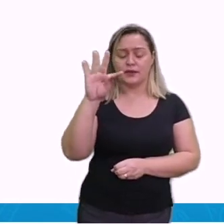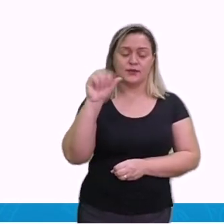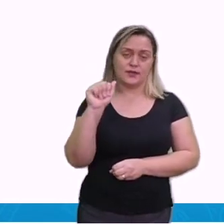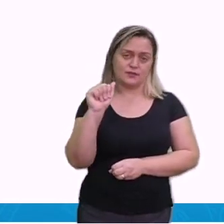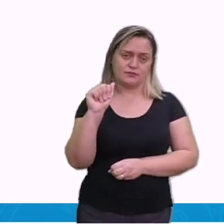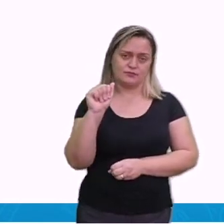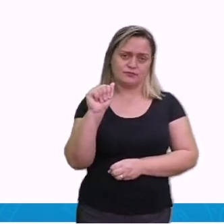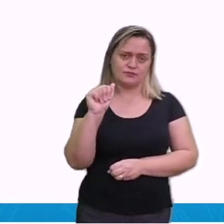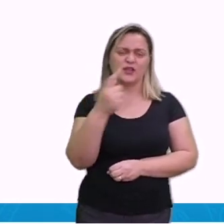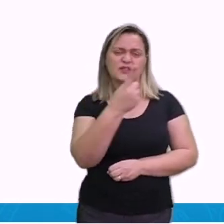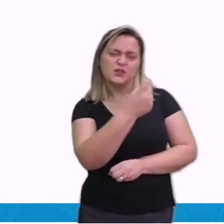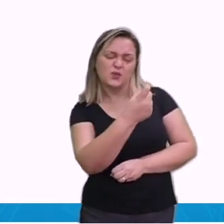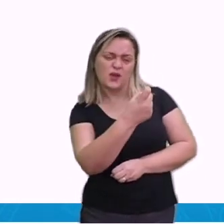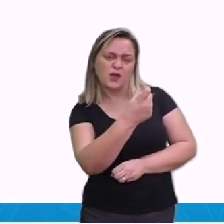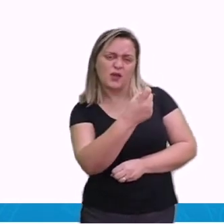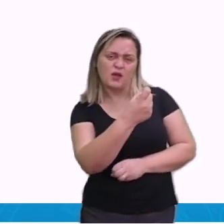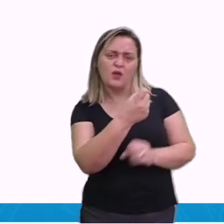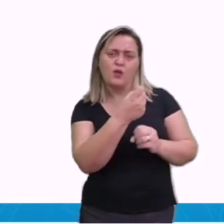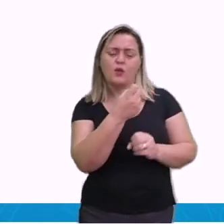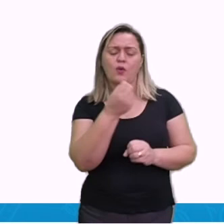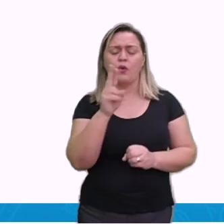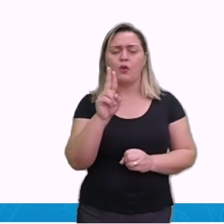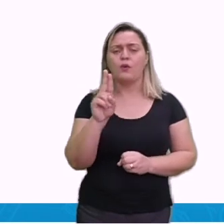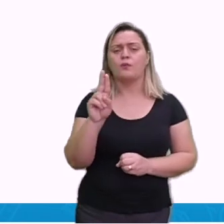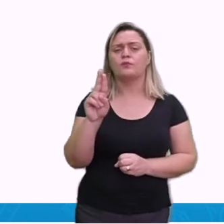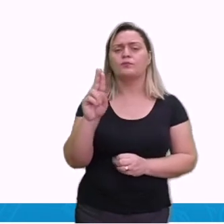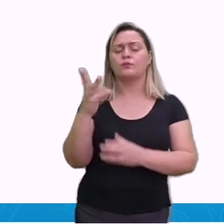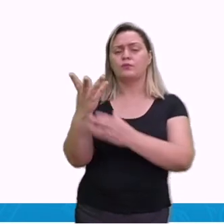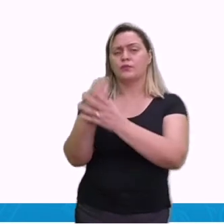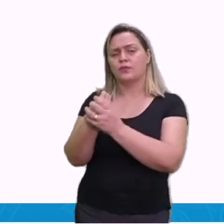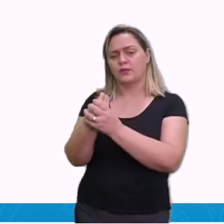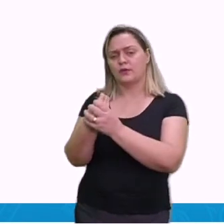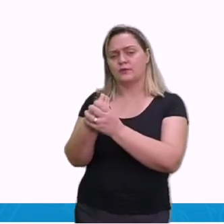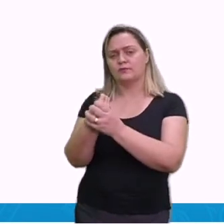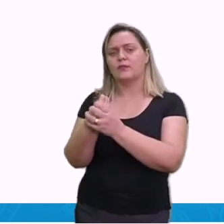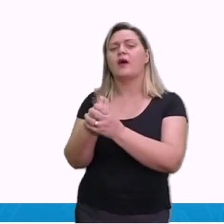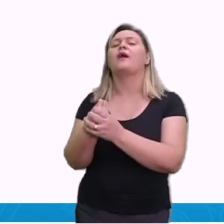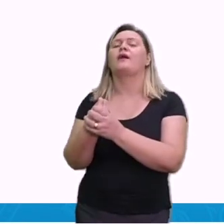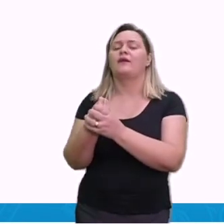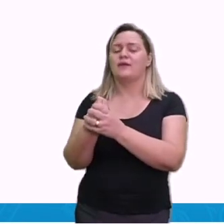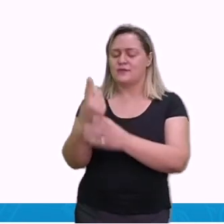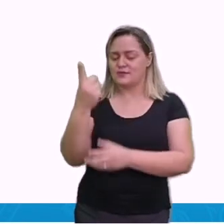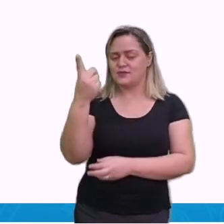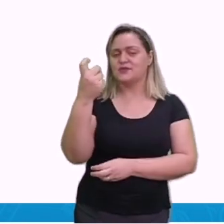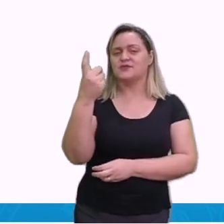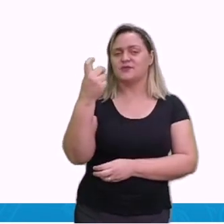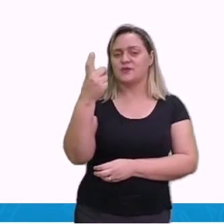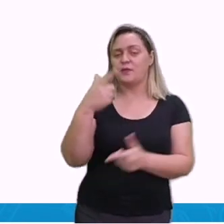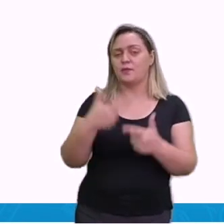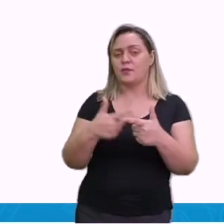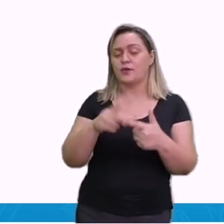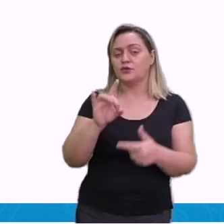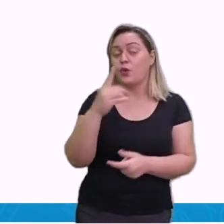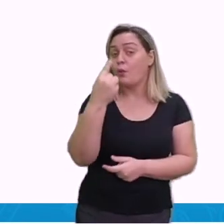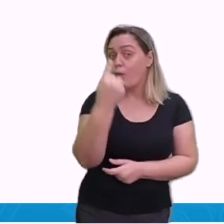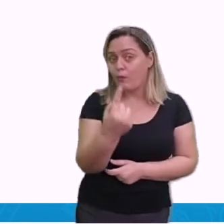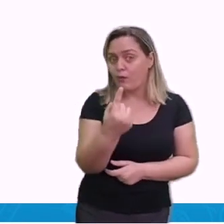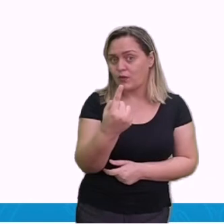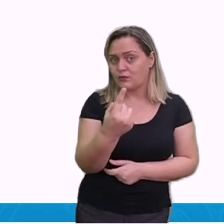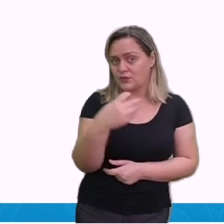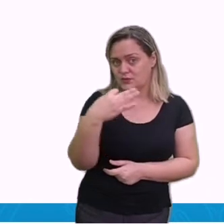plural. Essa atividade é muito tranquila. Batata. Vamos ver se você consegue entender se ela está no singular ou no